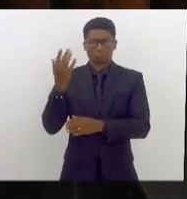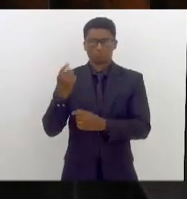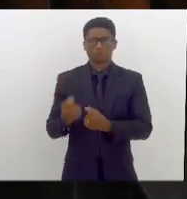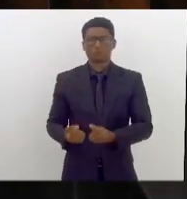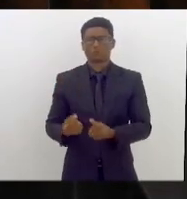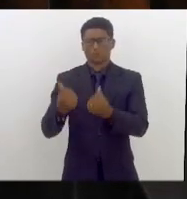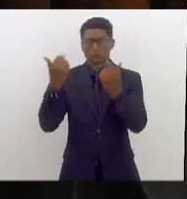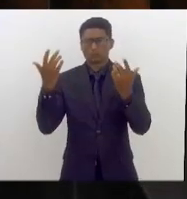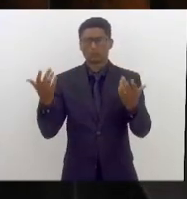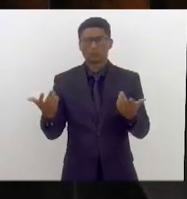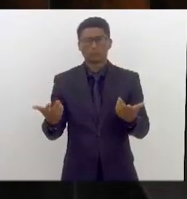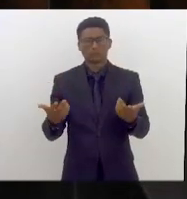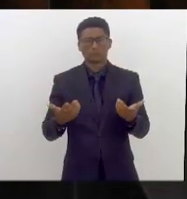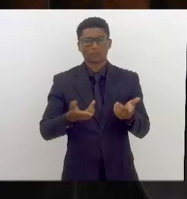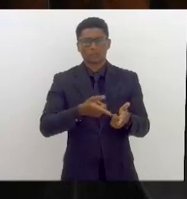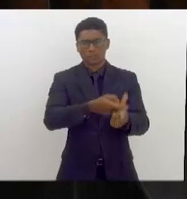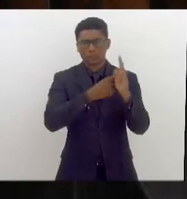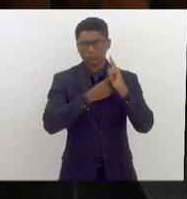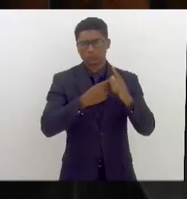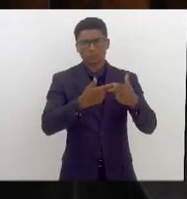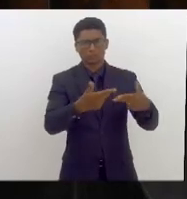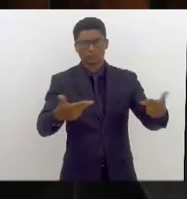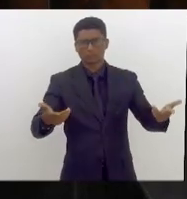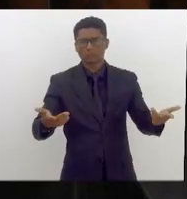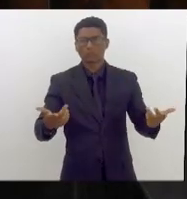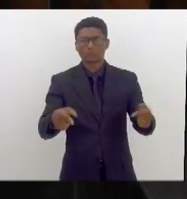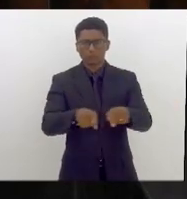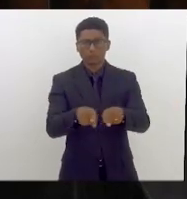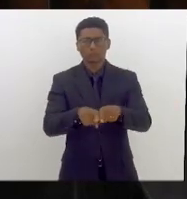da dívida pública, legisla